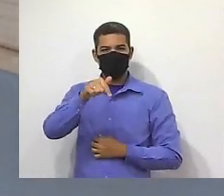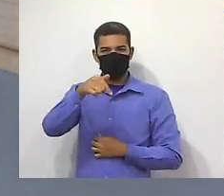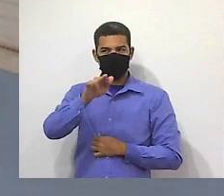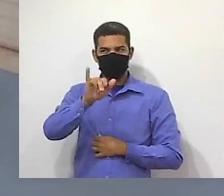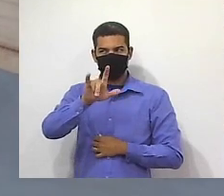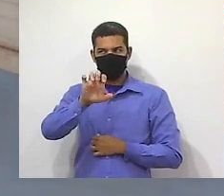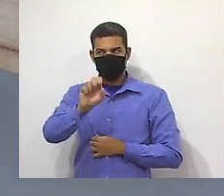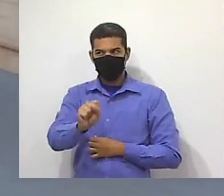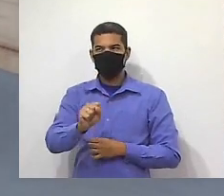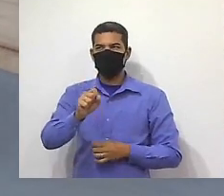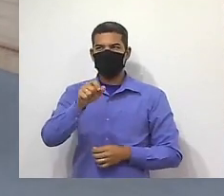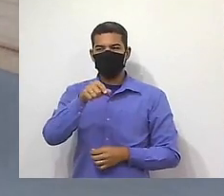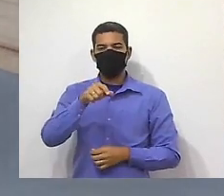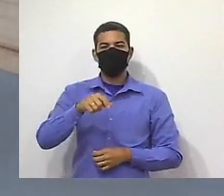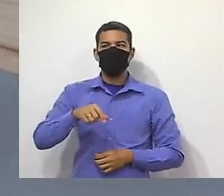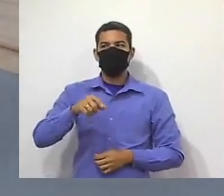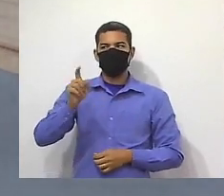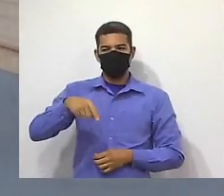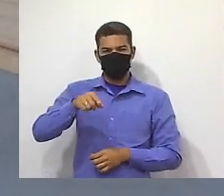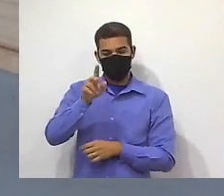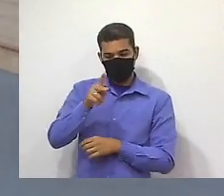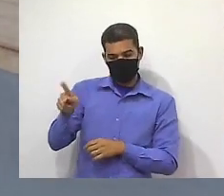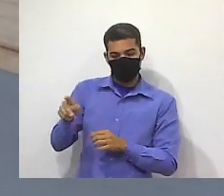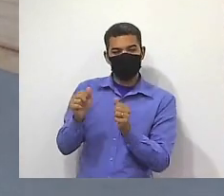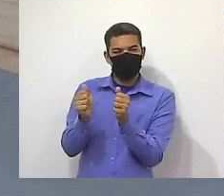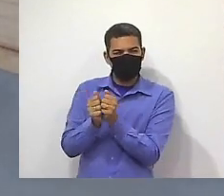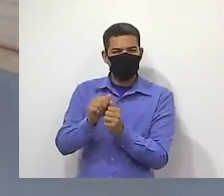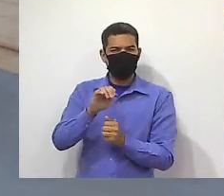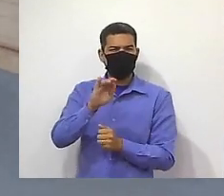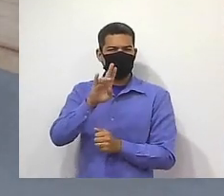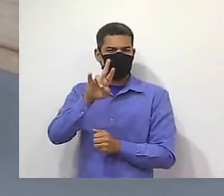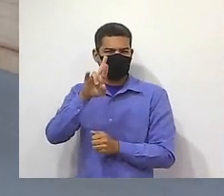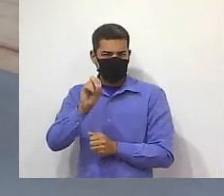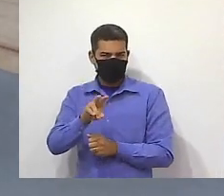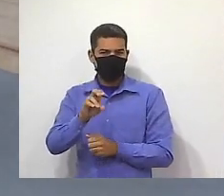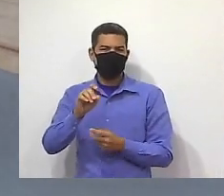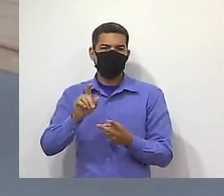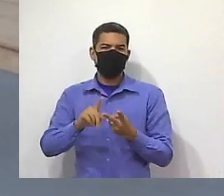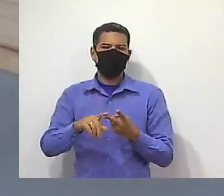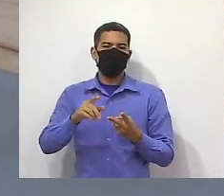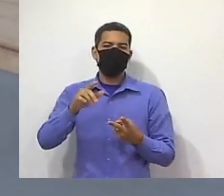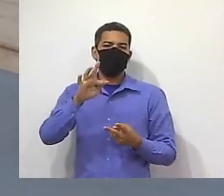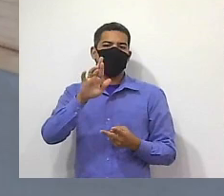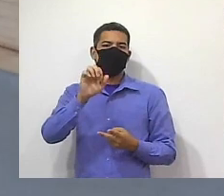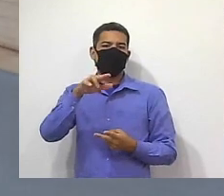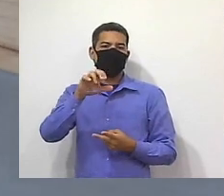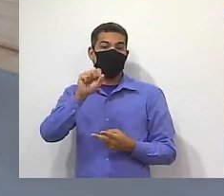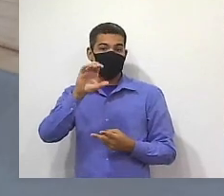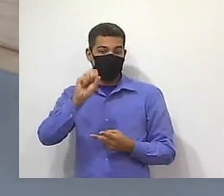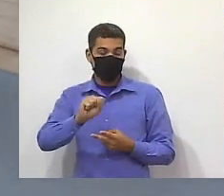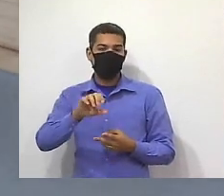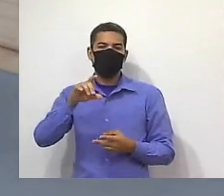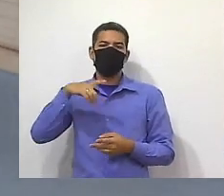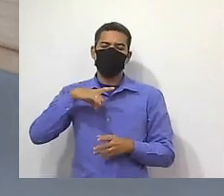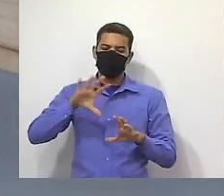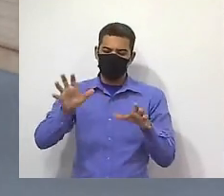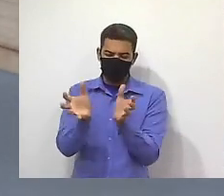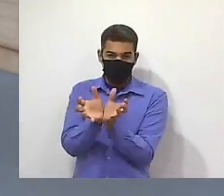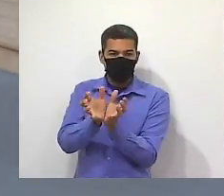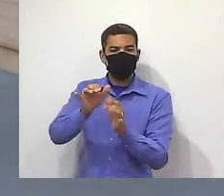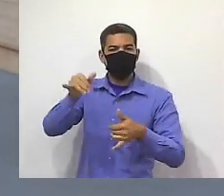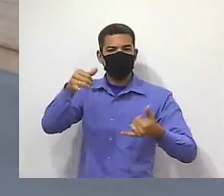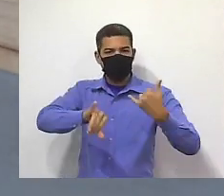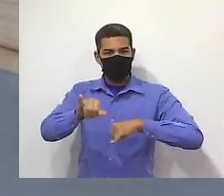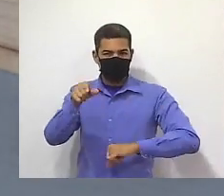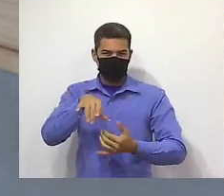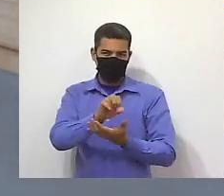e juntamente com o professor Bruno Lardião, com o professor Francisco Coutinho, da equipe de Química do EducaPE, a gente está